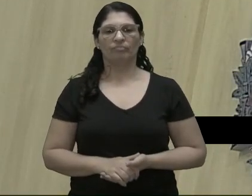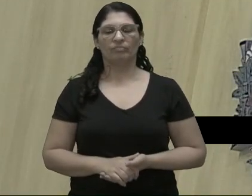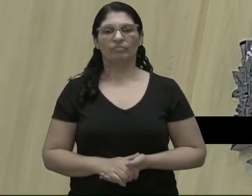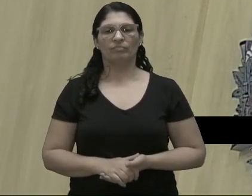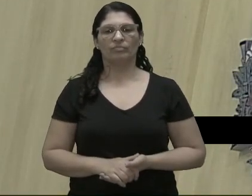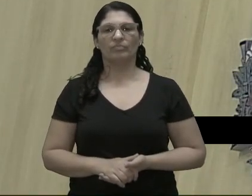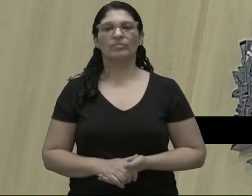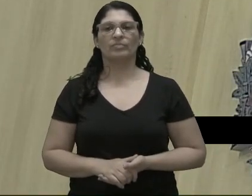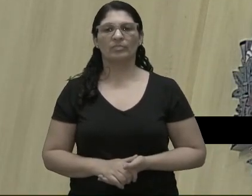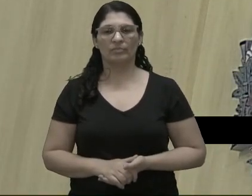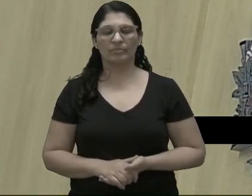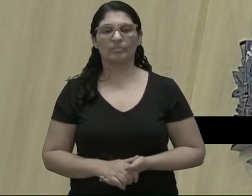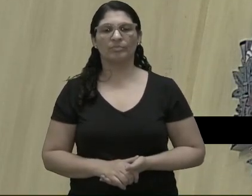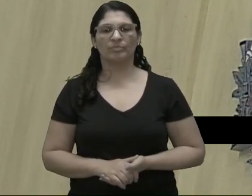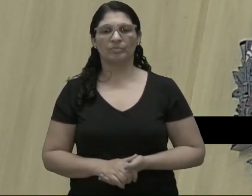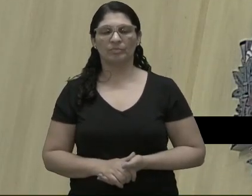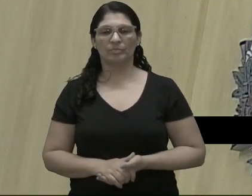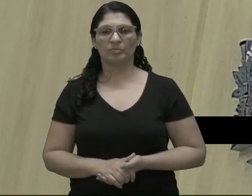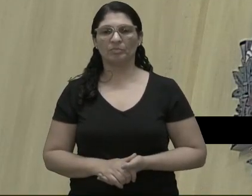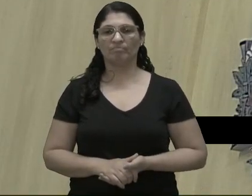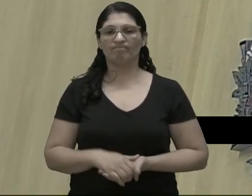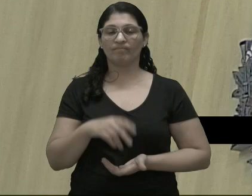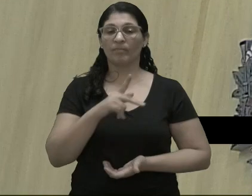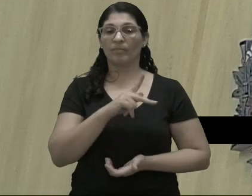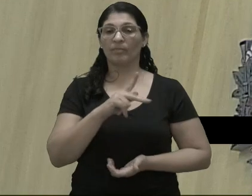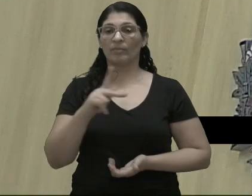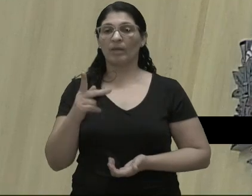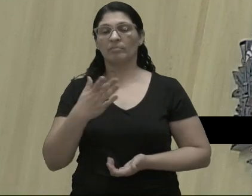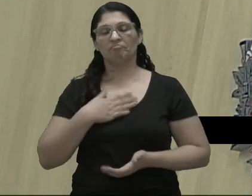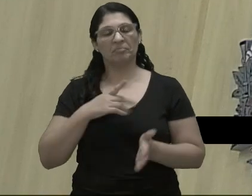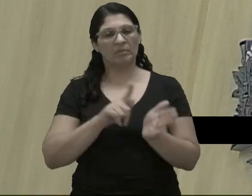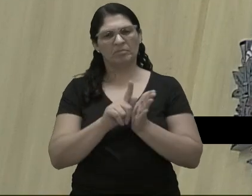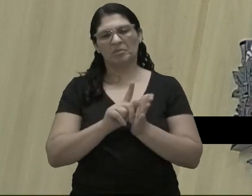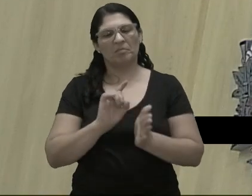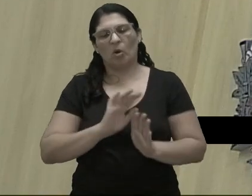Foi intimado, perfeito. Presidente, são essas